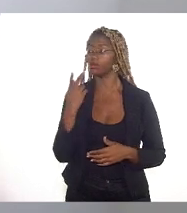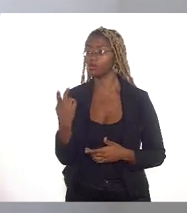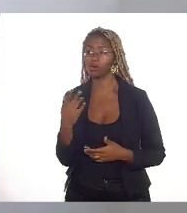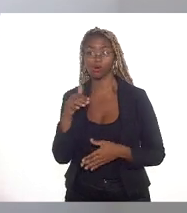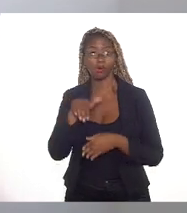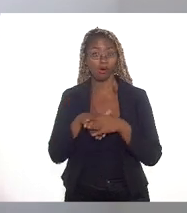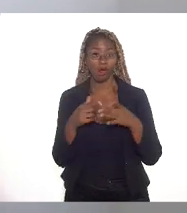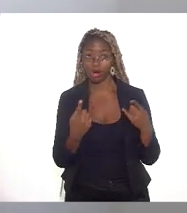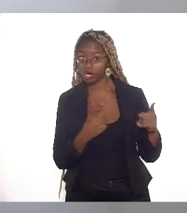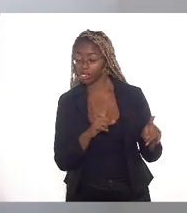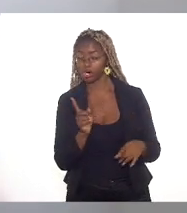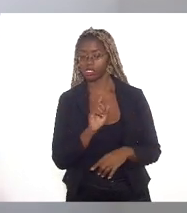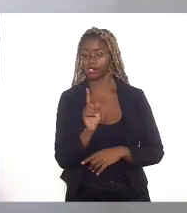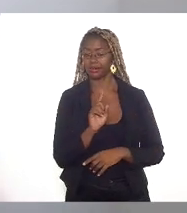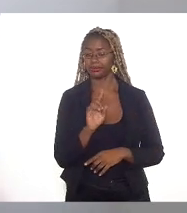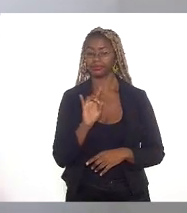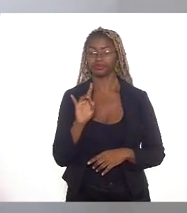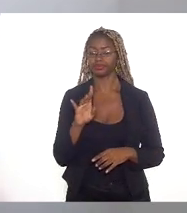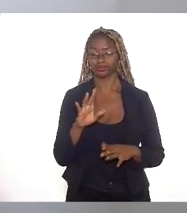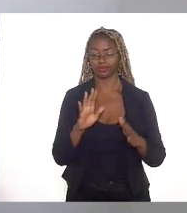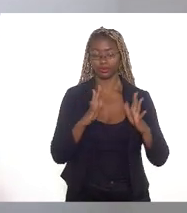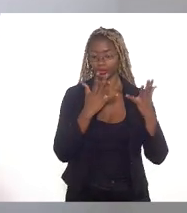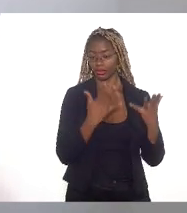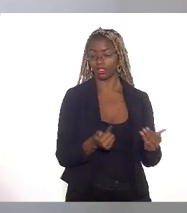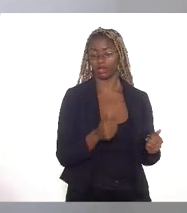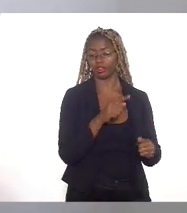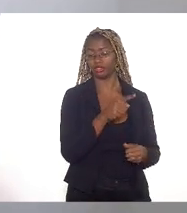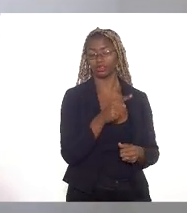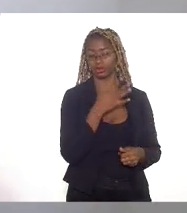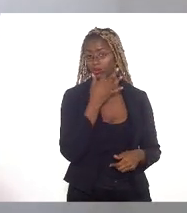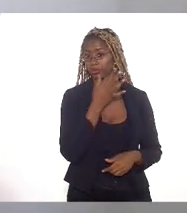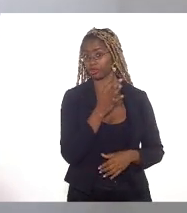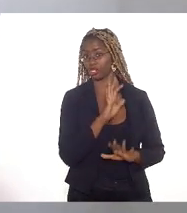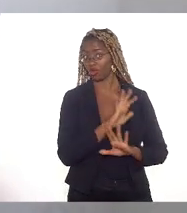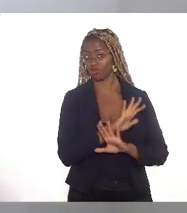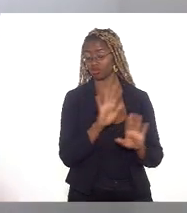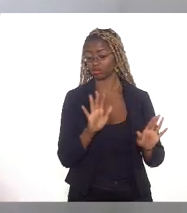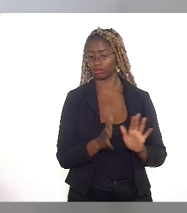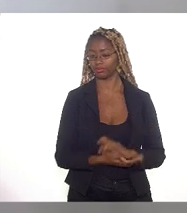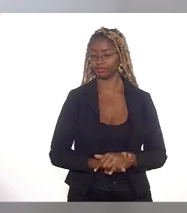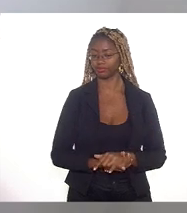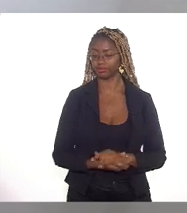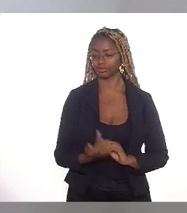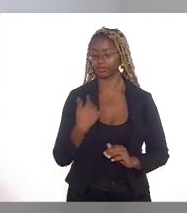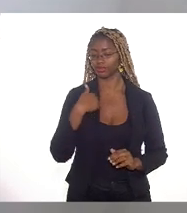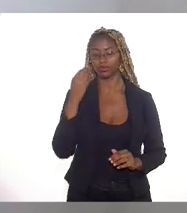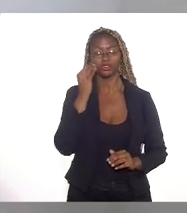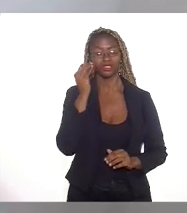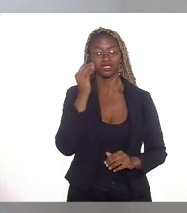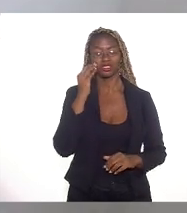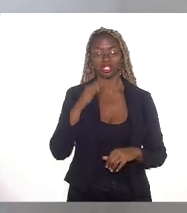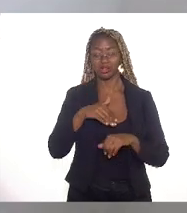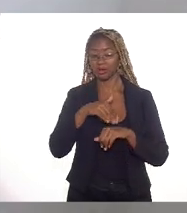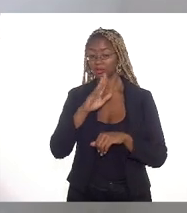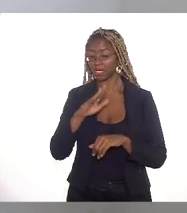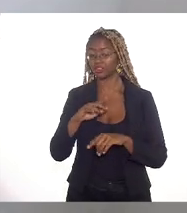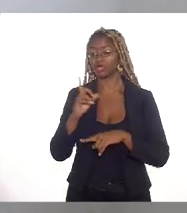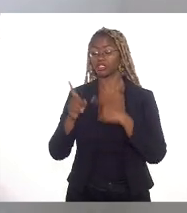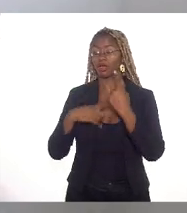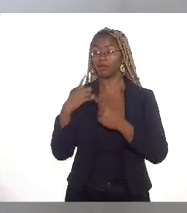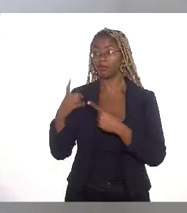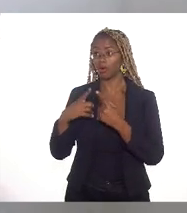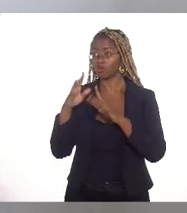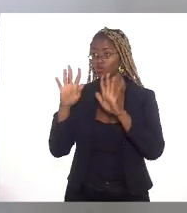divergente. Então, estava superado o parecer. Só isso, deputado. Claro. E eu ainda estou tentando mais. Ao final dos